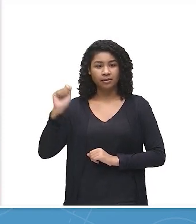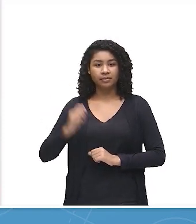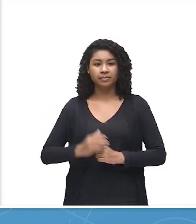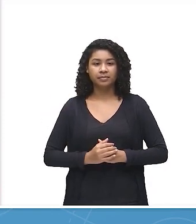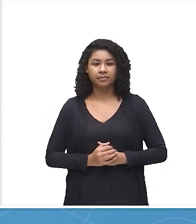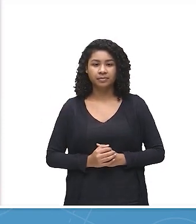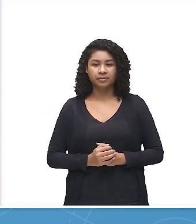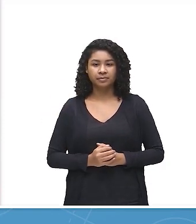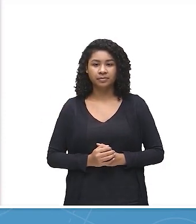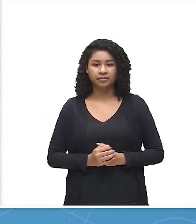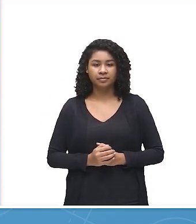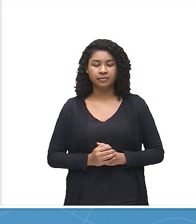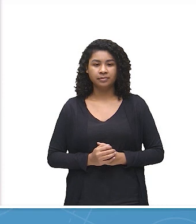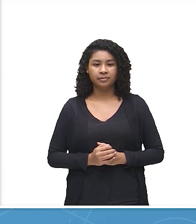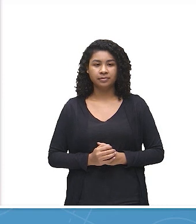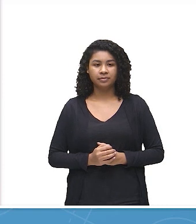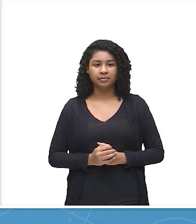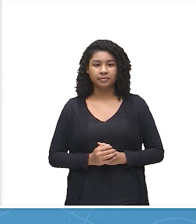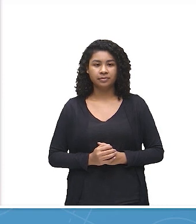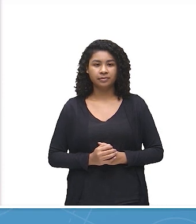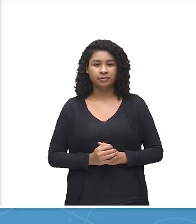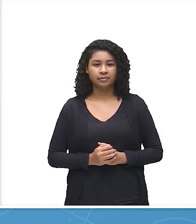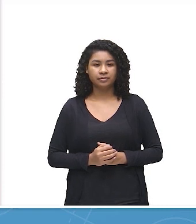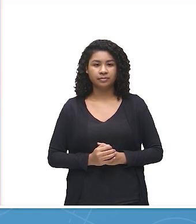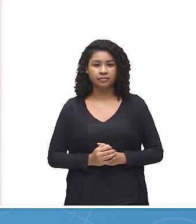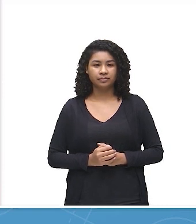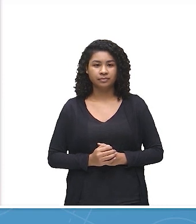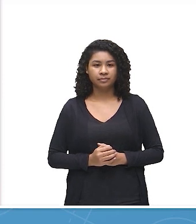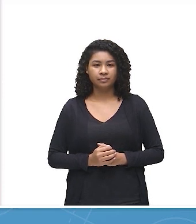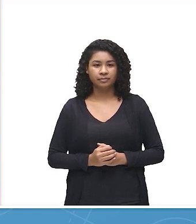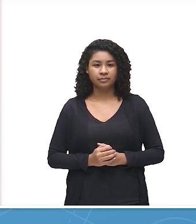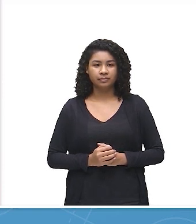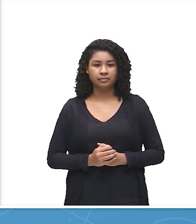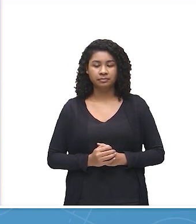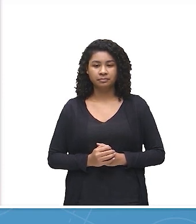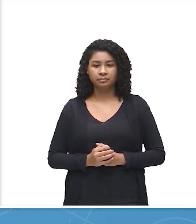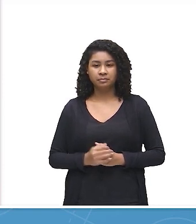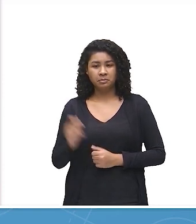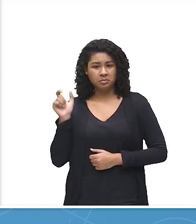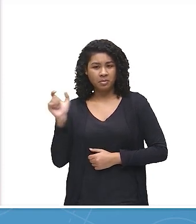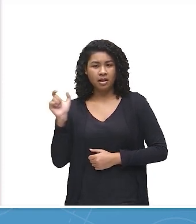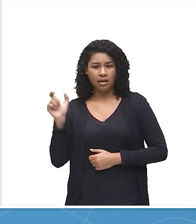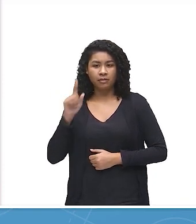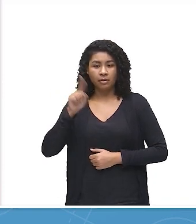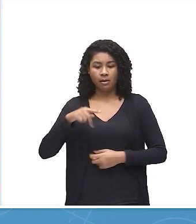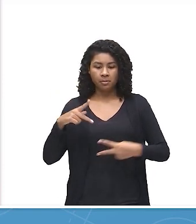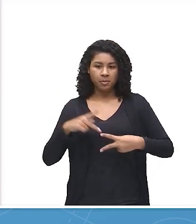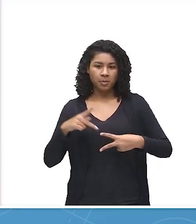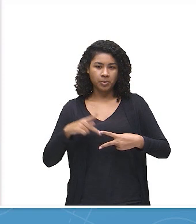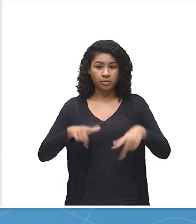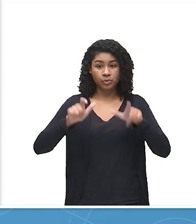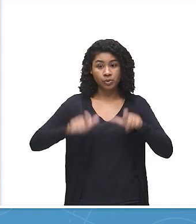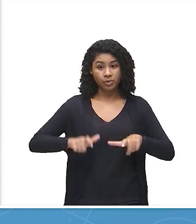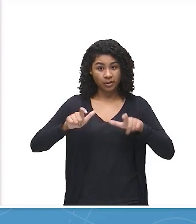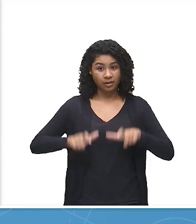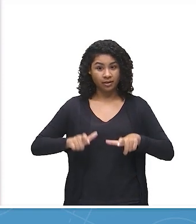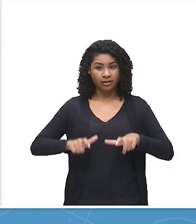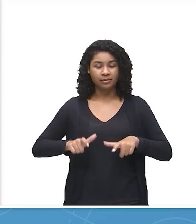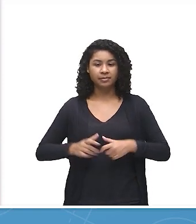então. Quem mais participou aí? Quem quer compartilhar aí comigo a resposta, ok? Então,